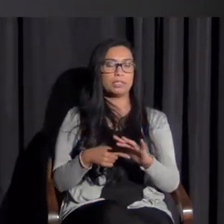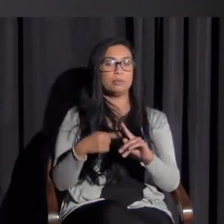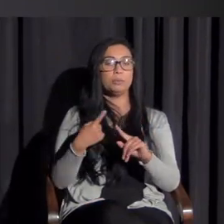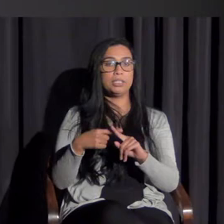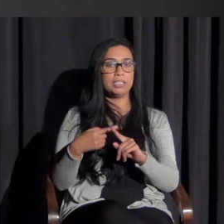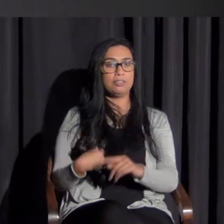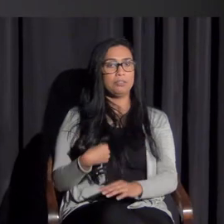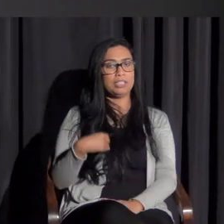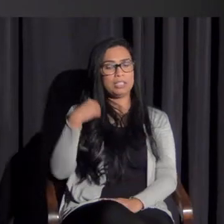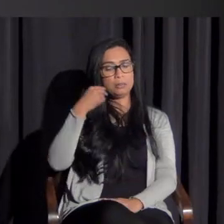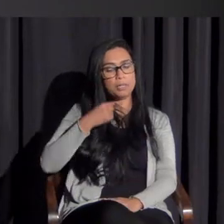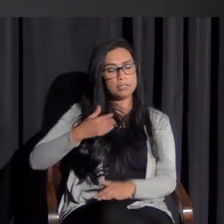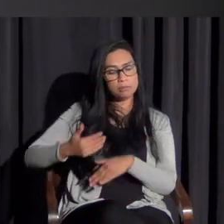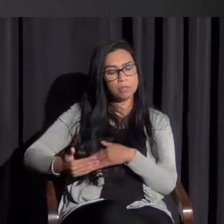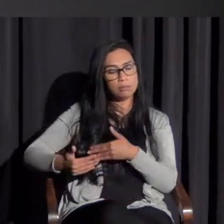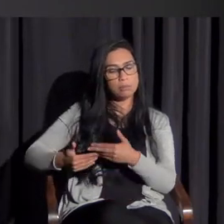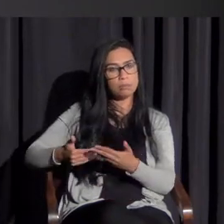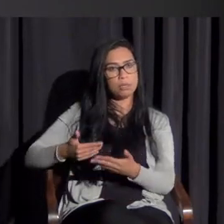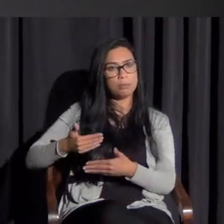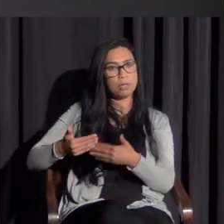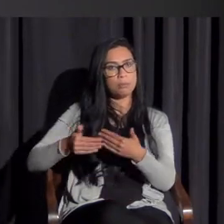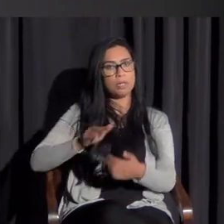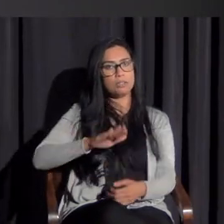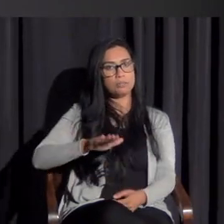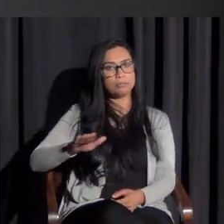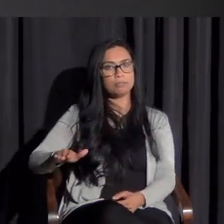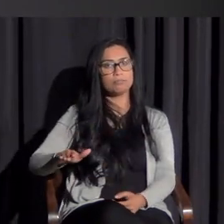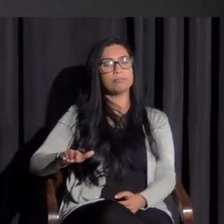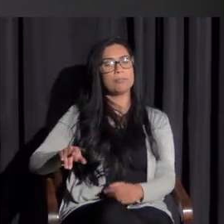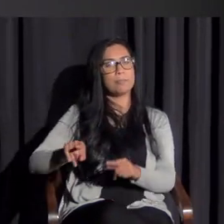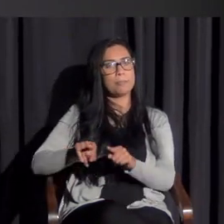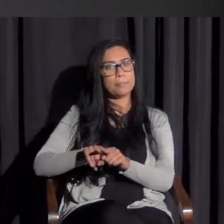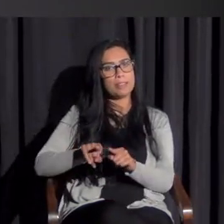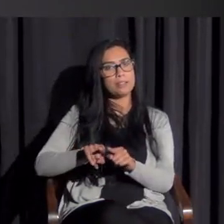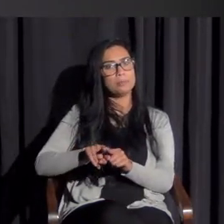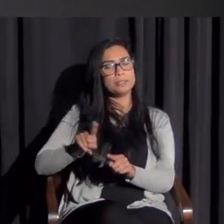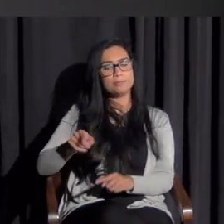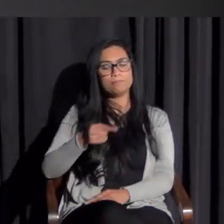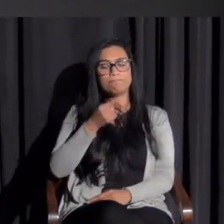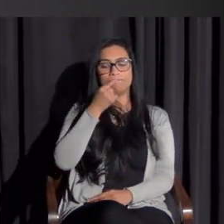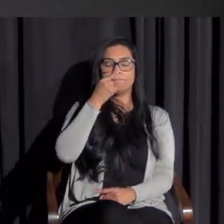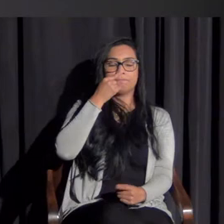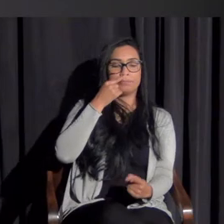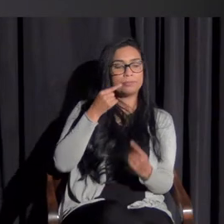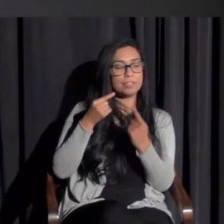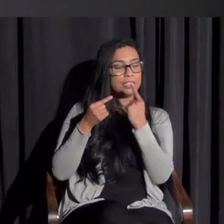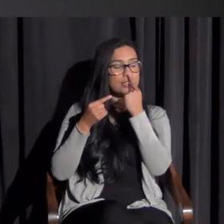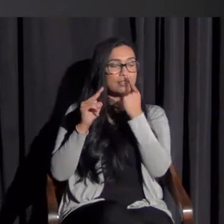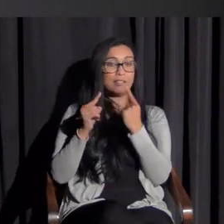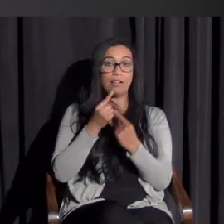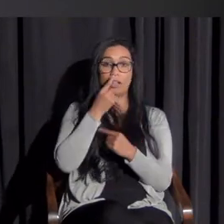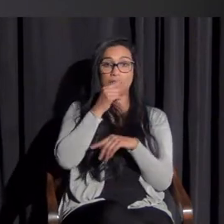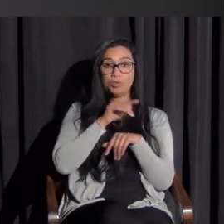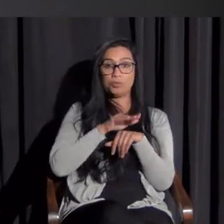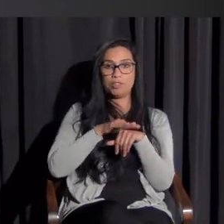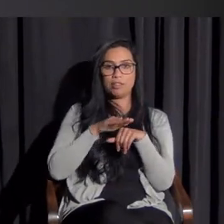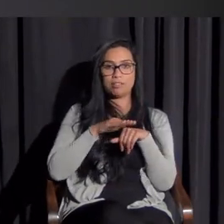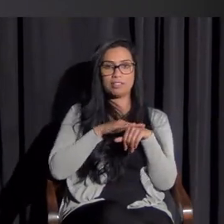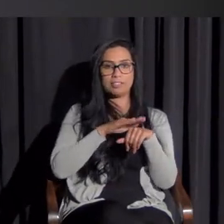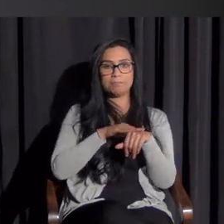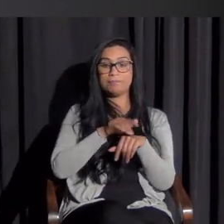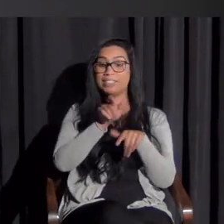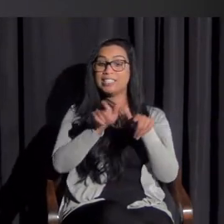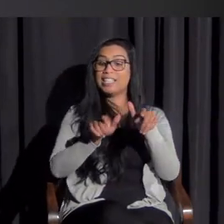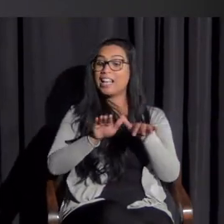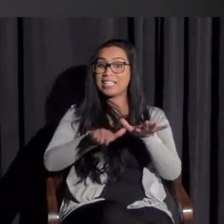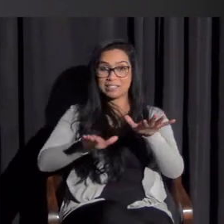fui me familiarizando, ao mesmo tempo que me tornava, em alguma medida, familiar.